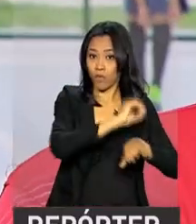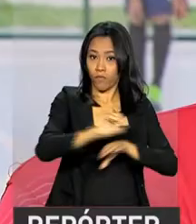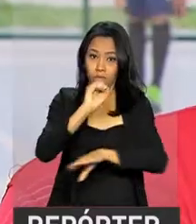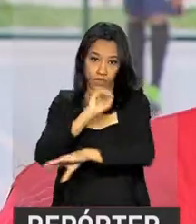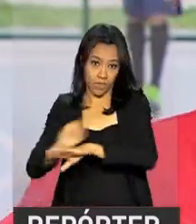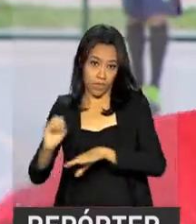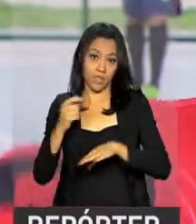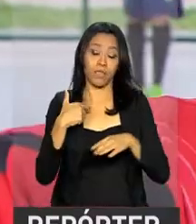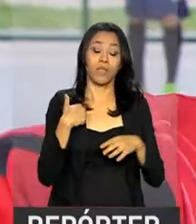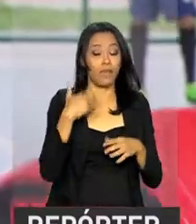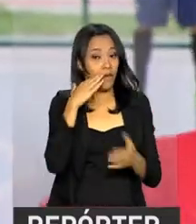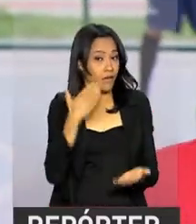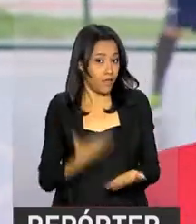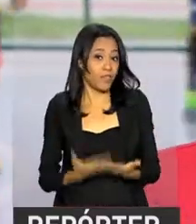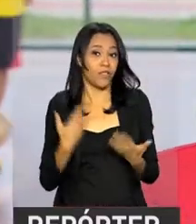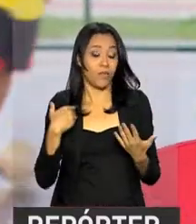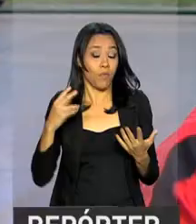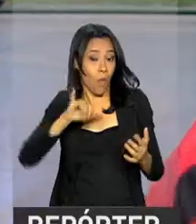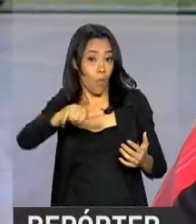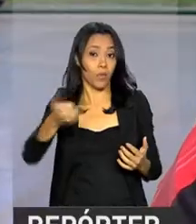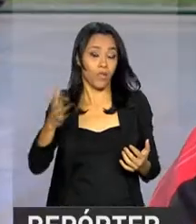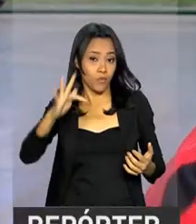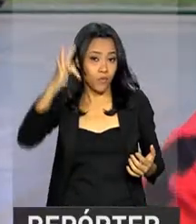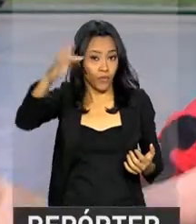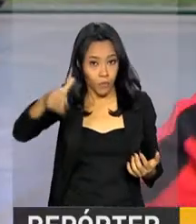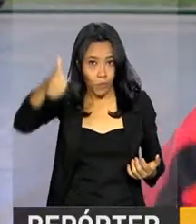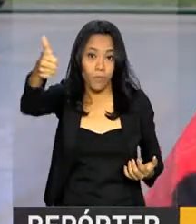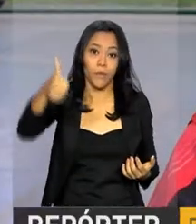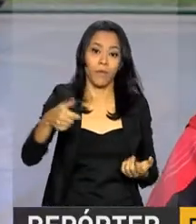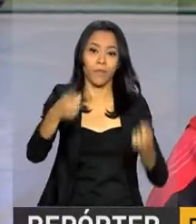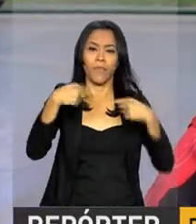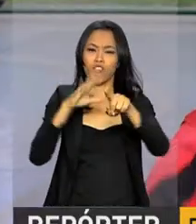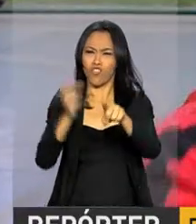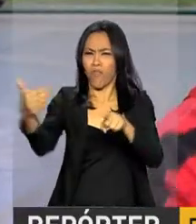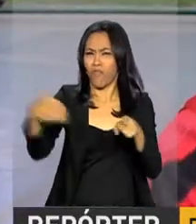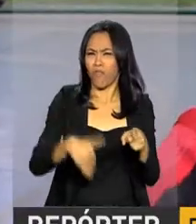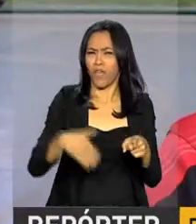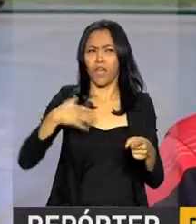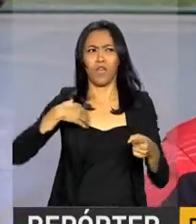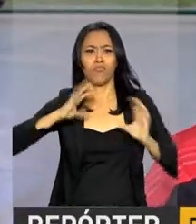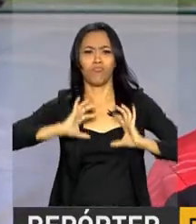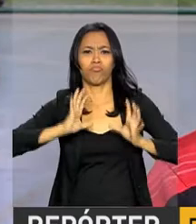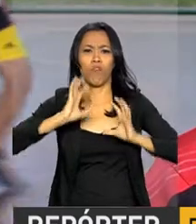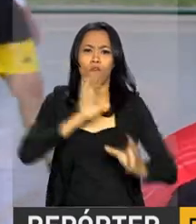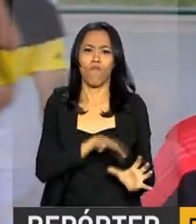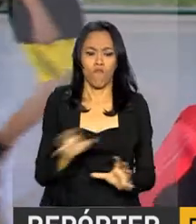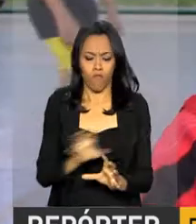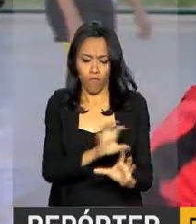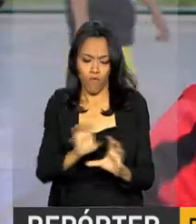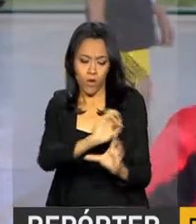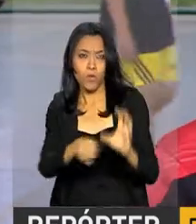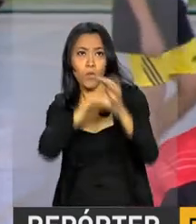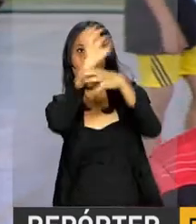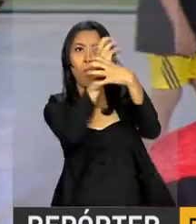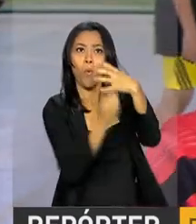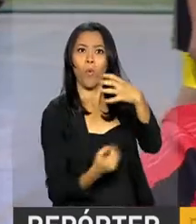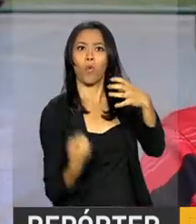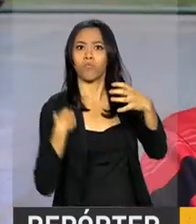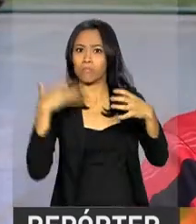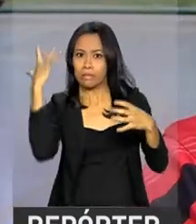na oportunidade de um futuro melhor. Aqui já veio muito jogador de vôlei, que joga na seleção, umas coisas